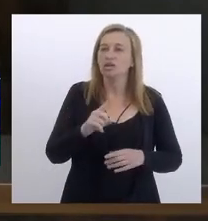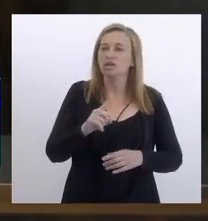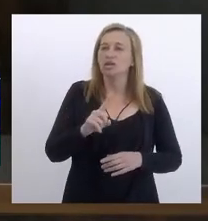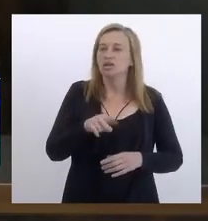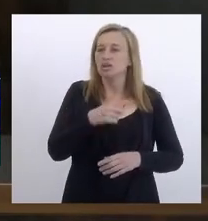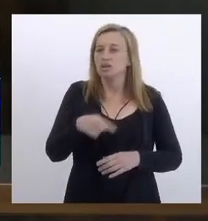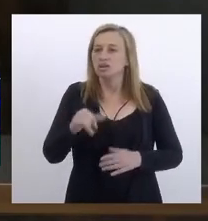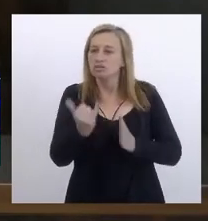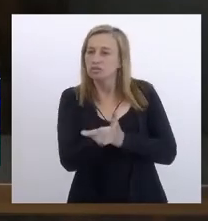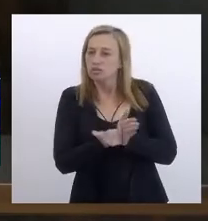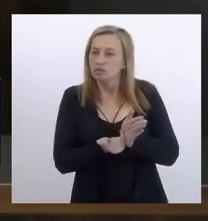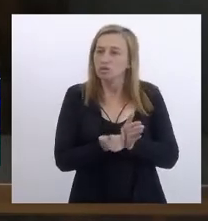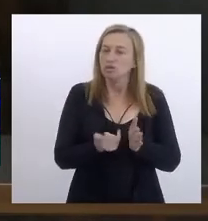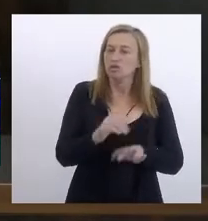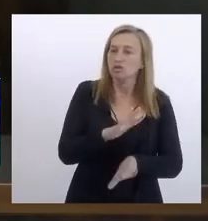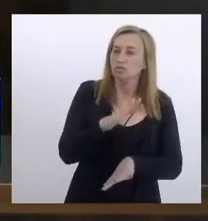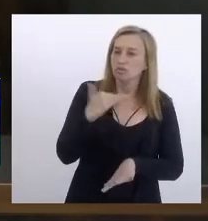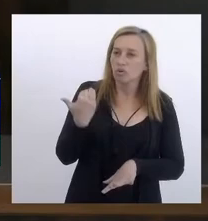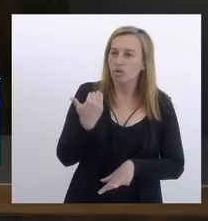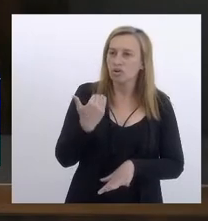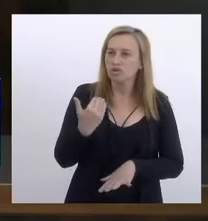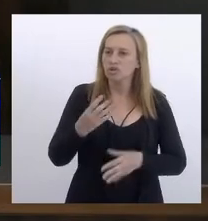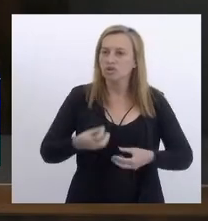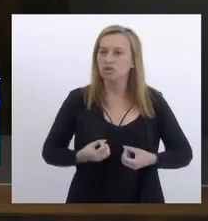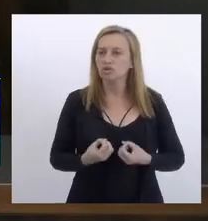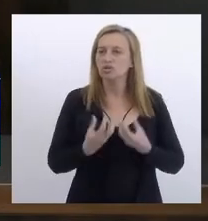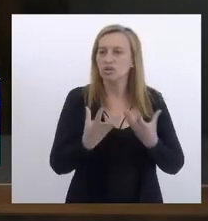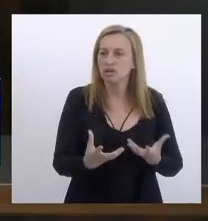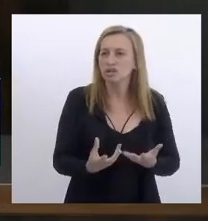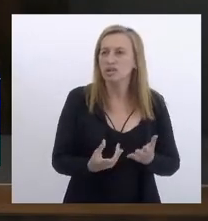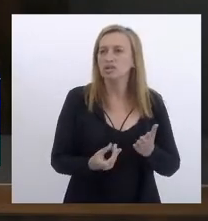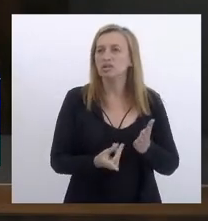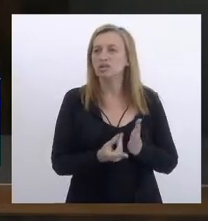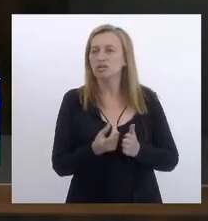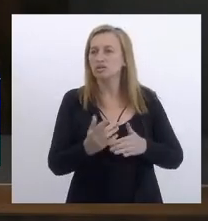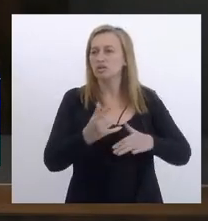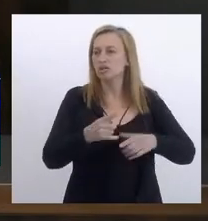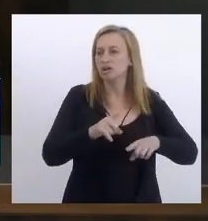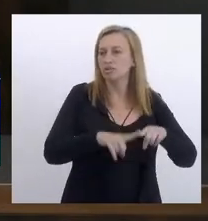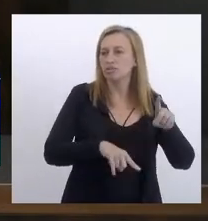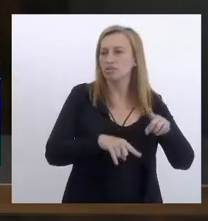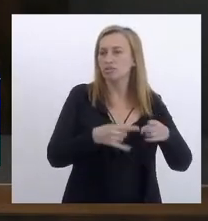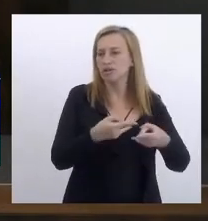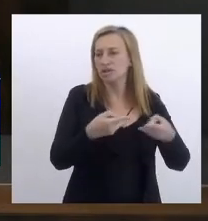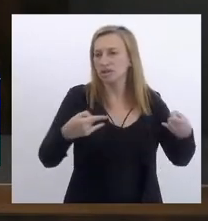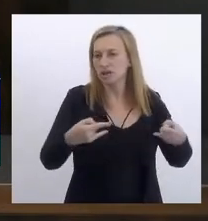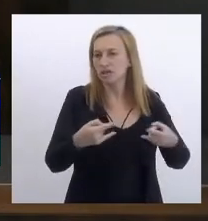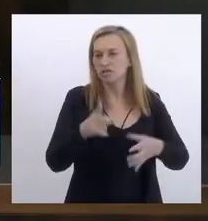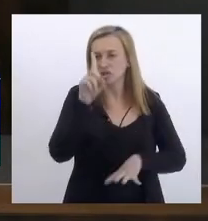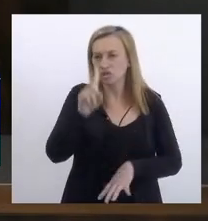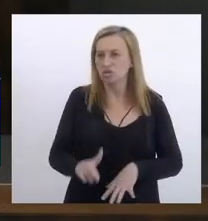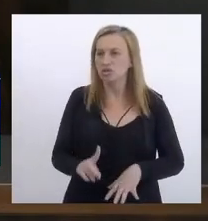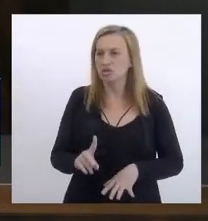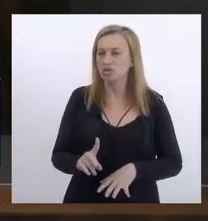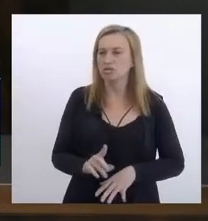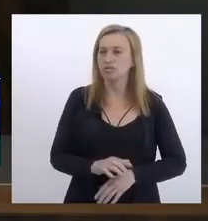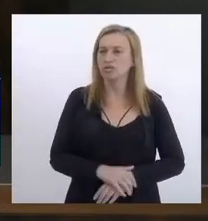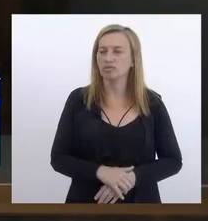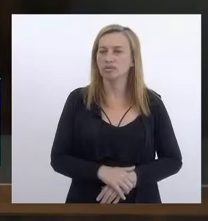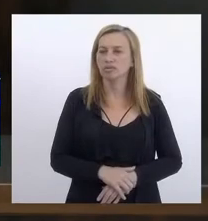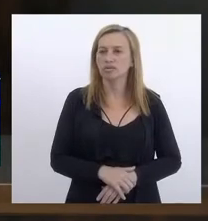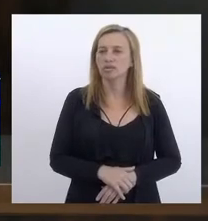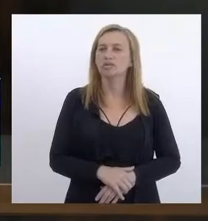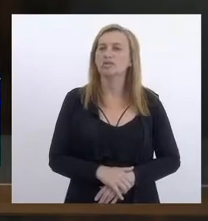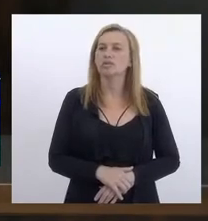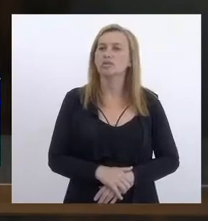sobre a transmissão de causa-morte e doação financeira de quaisquer bens e direitos, na forma que especifica,